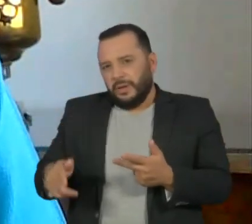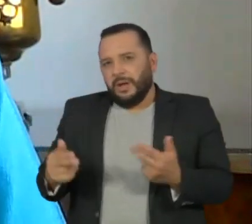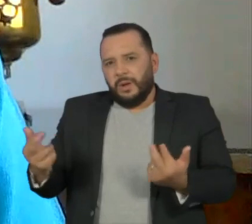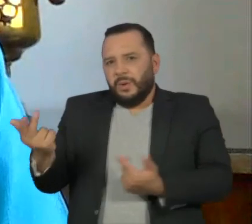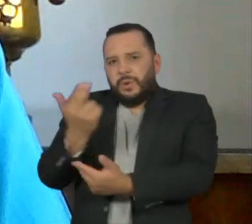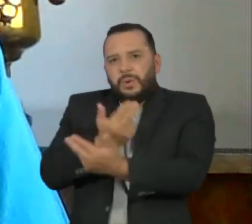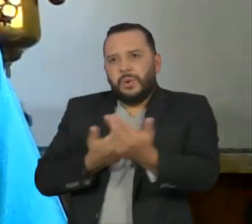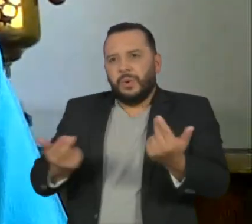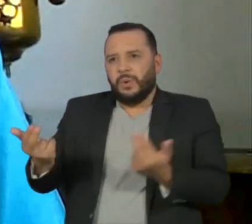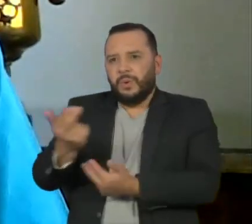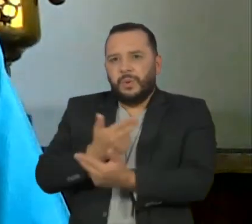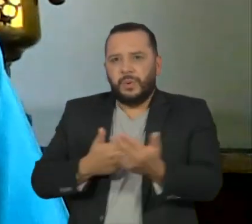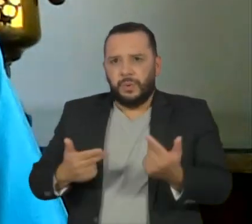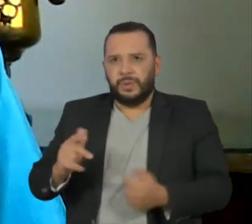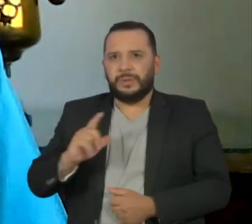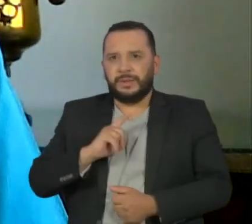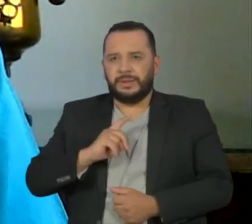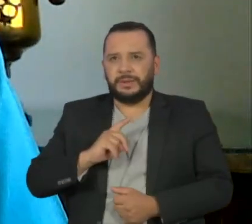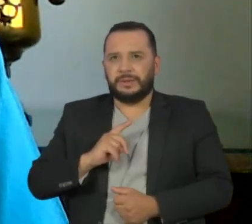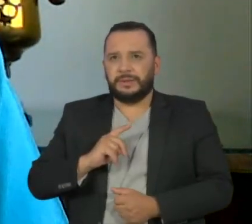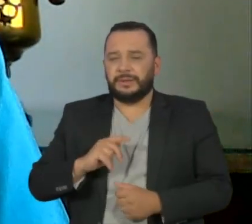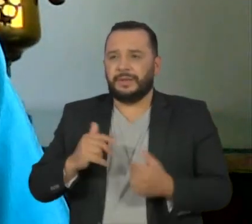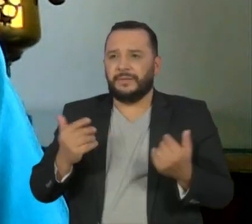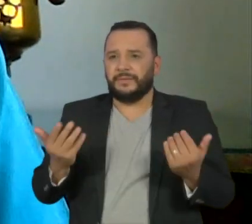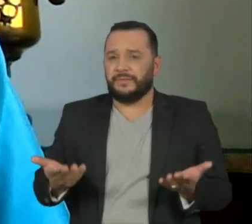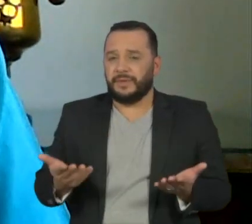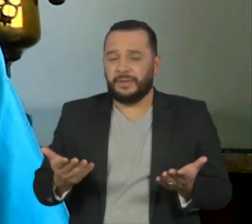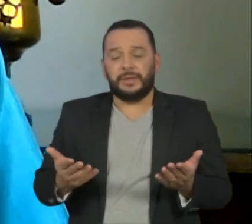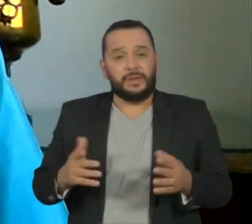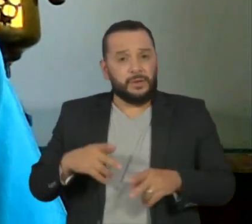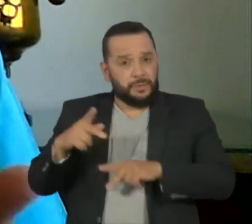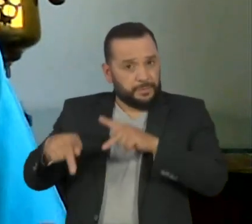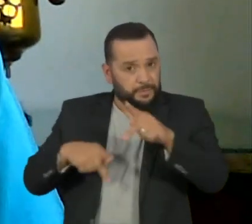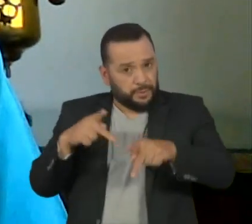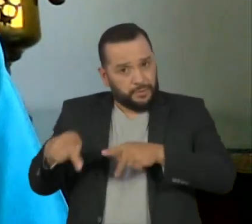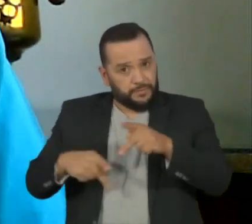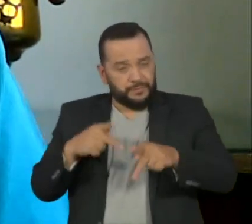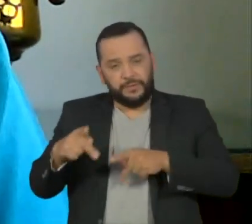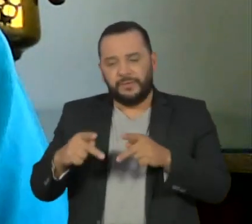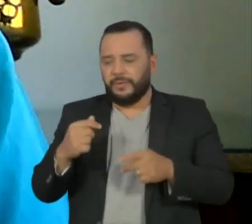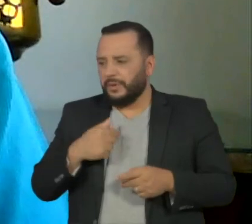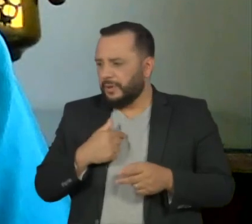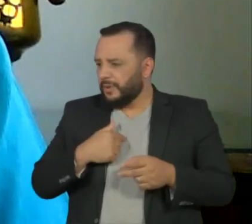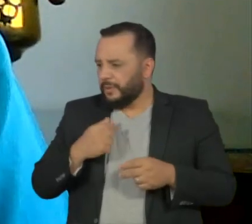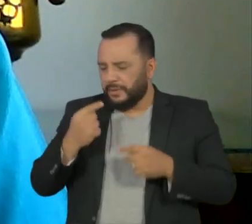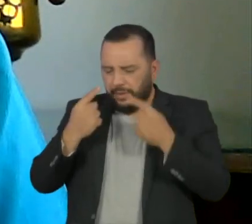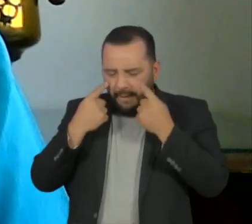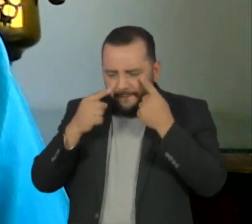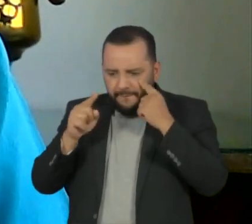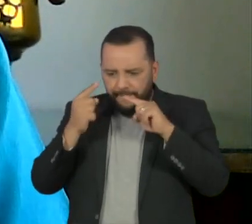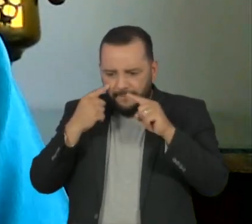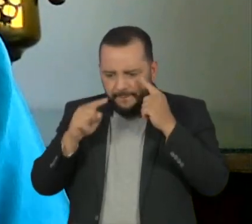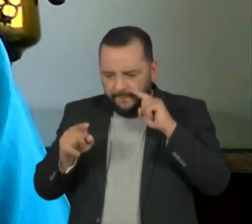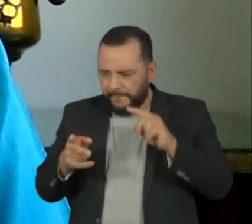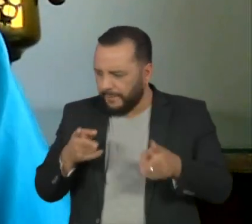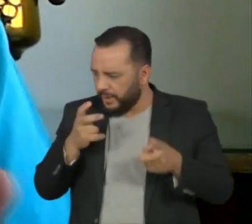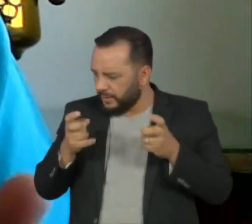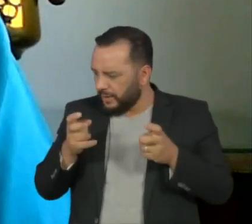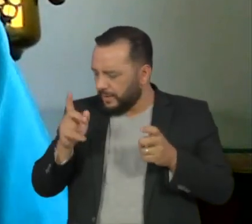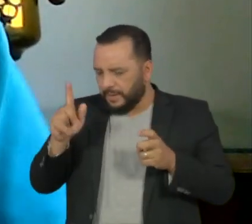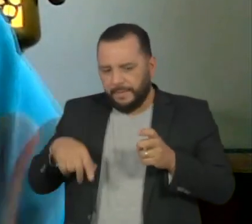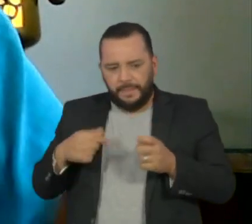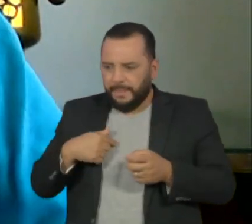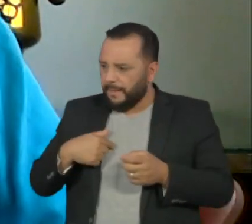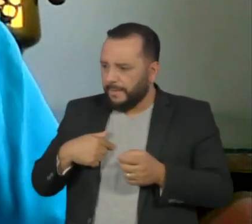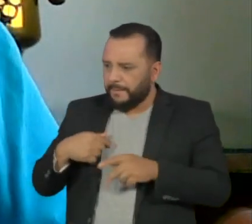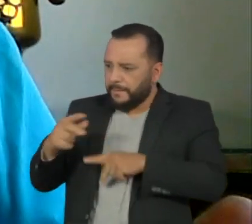comum. Enfim, quer dizer, esse povo vai se dando conta de que ele é um povo e